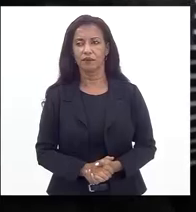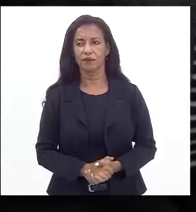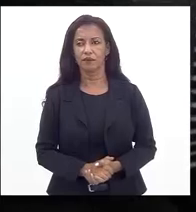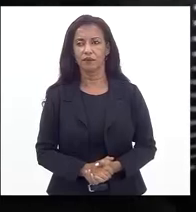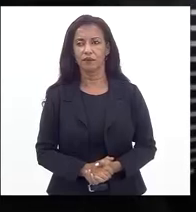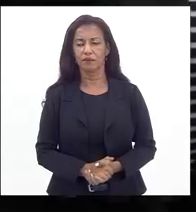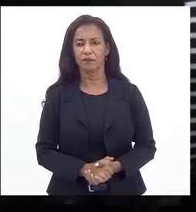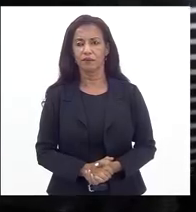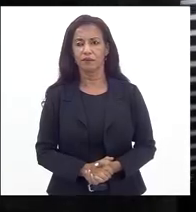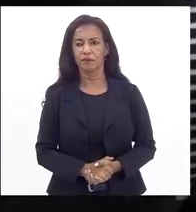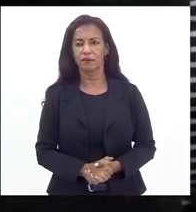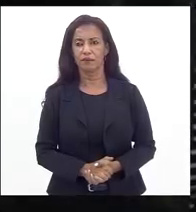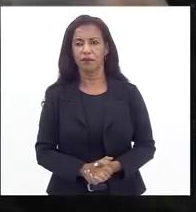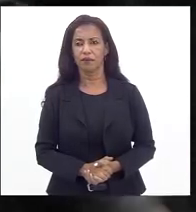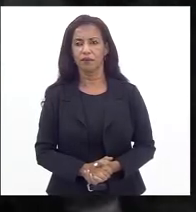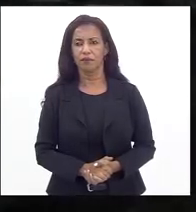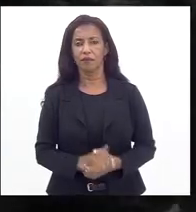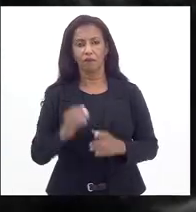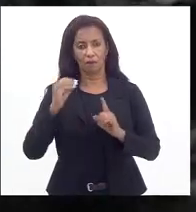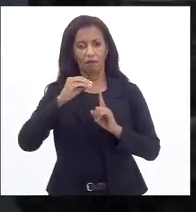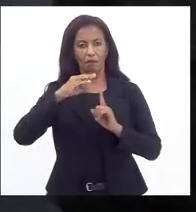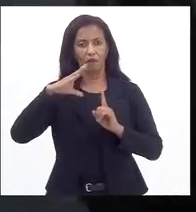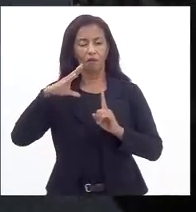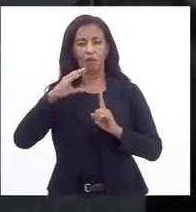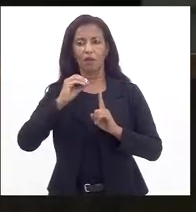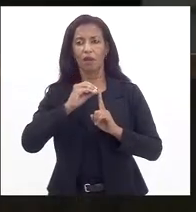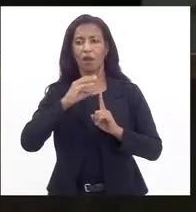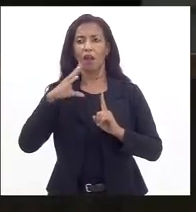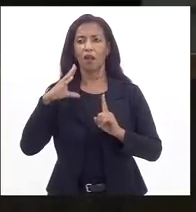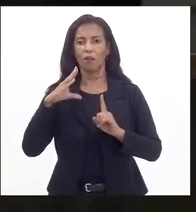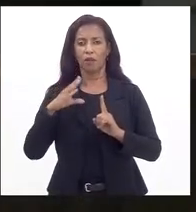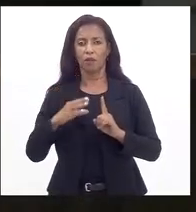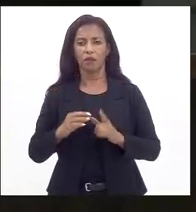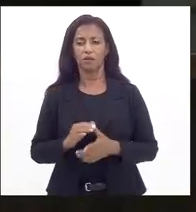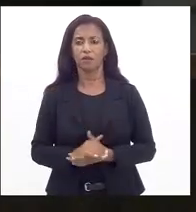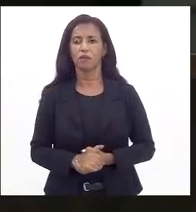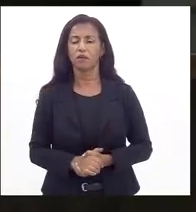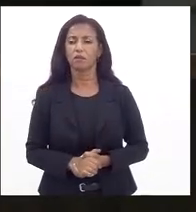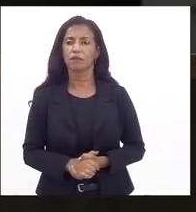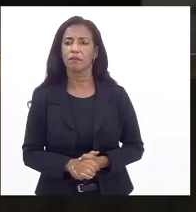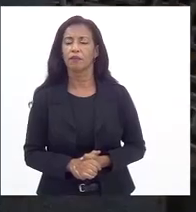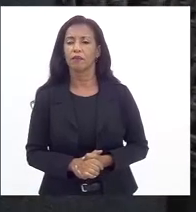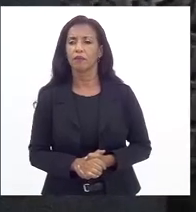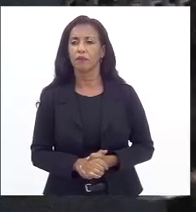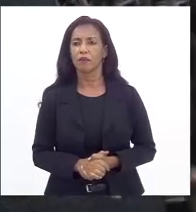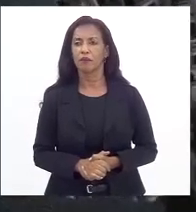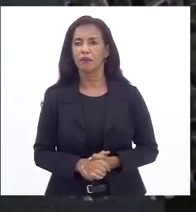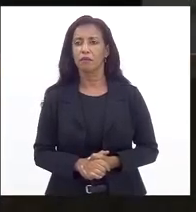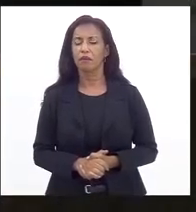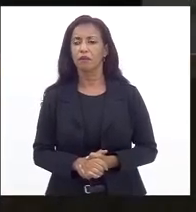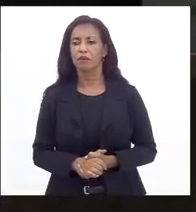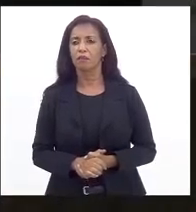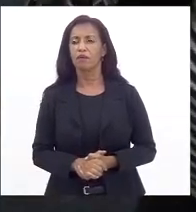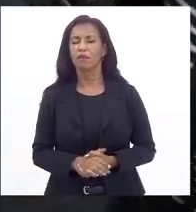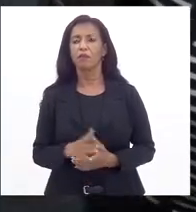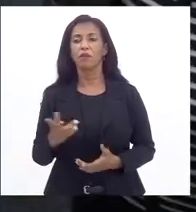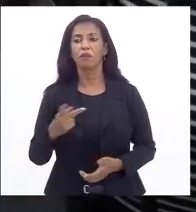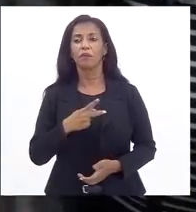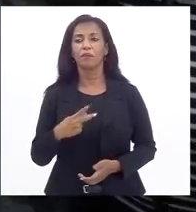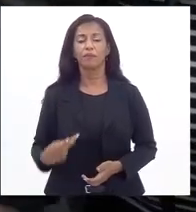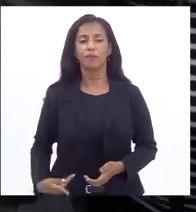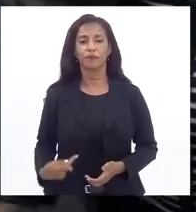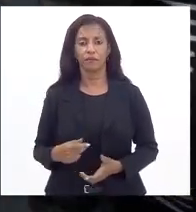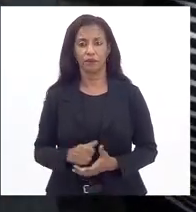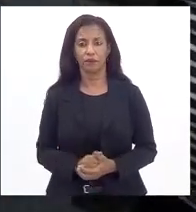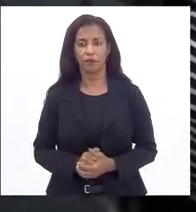e a abre aqui Xavier microfone de a parte aqui a esquerda do plenário por favor seu